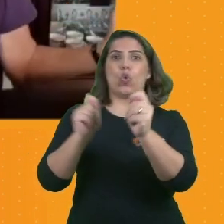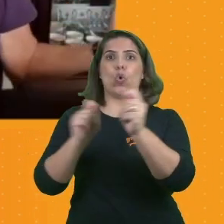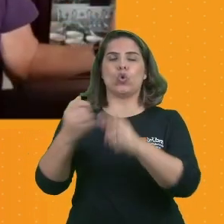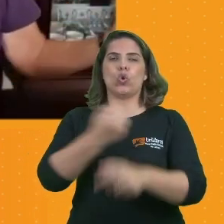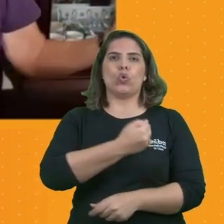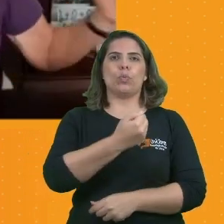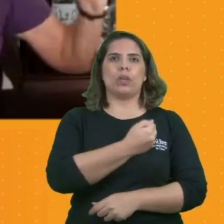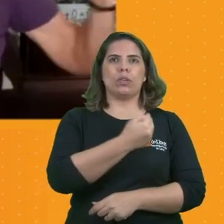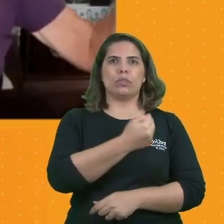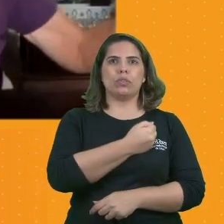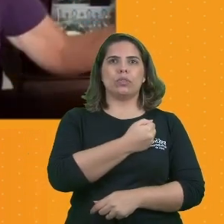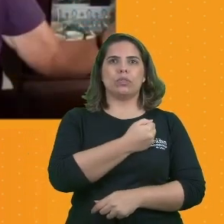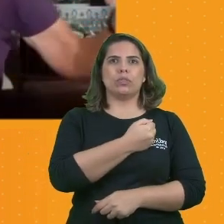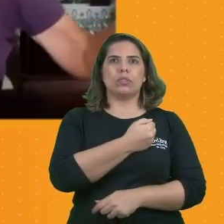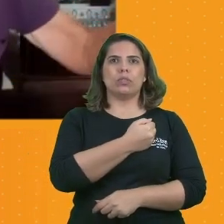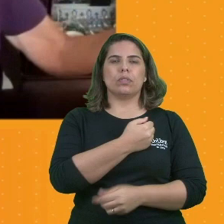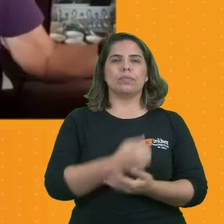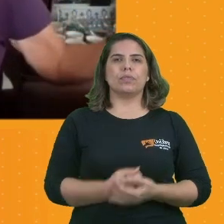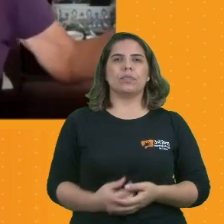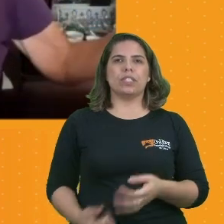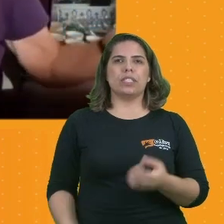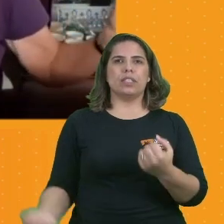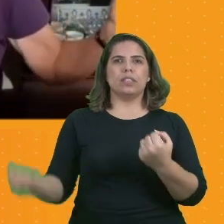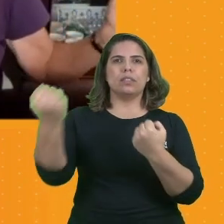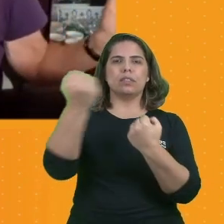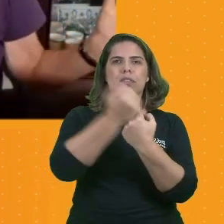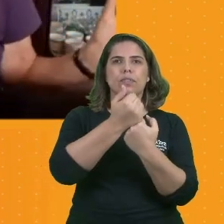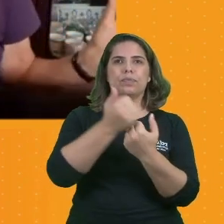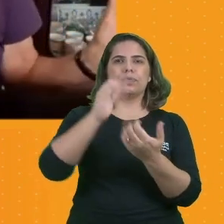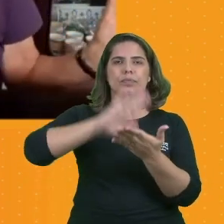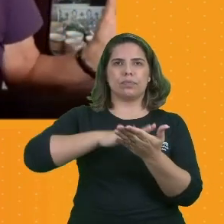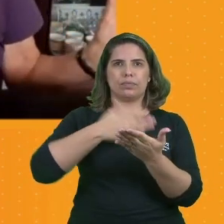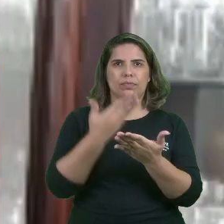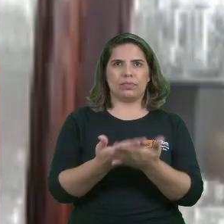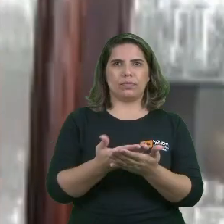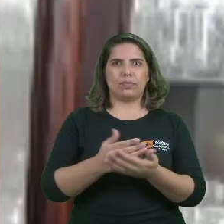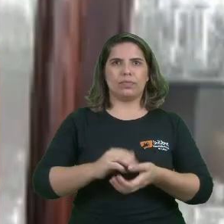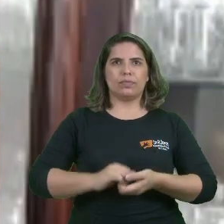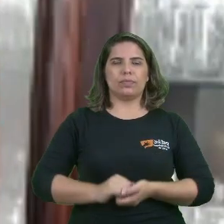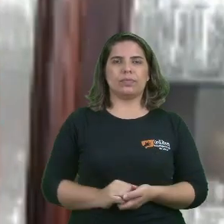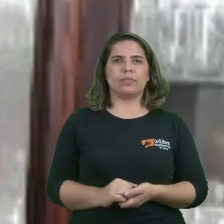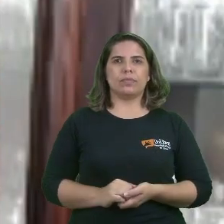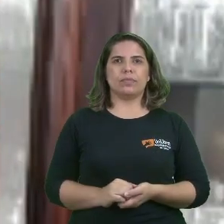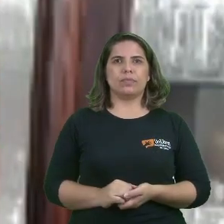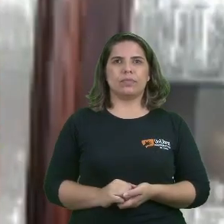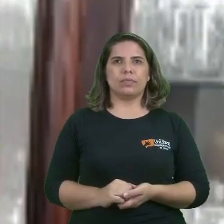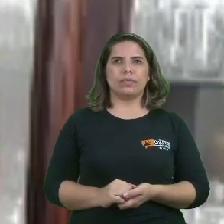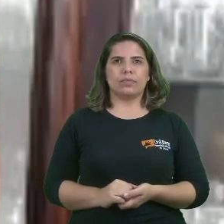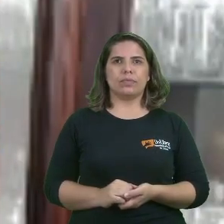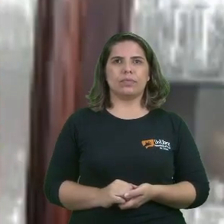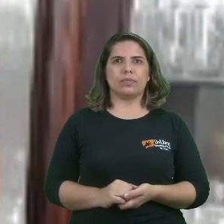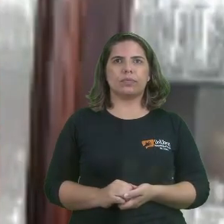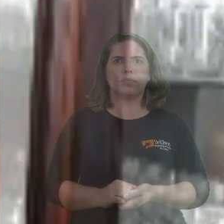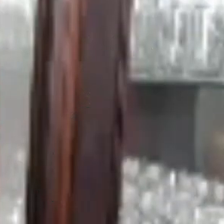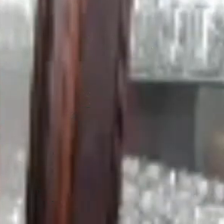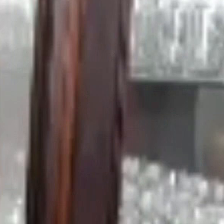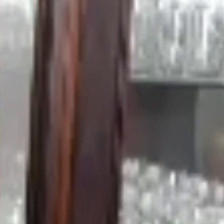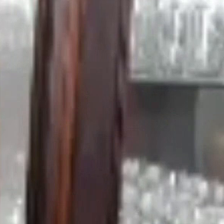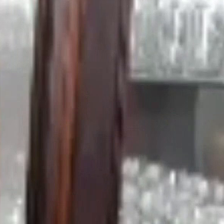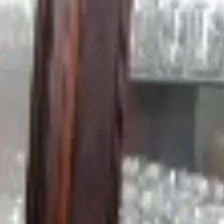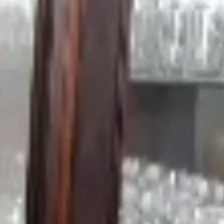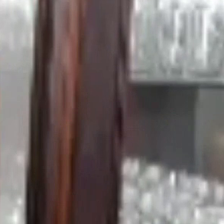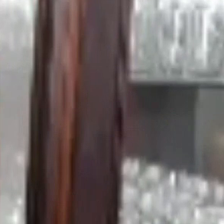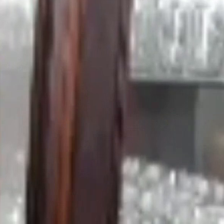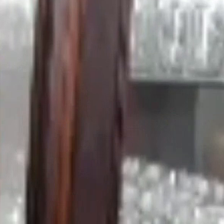numérico todos os recursos mas não passava disso a gente precisam se